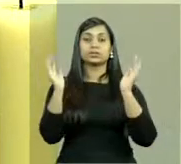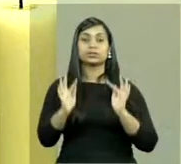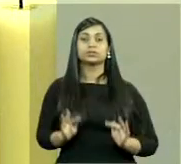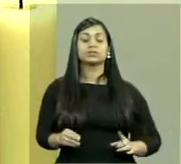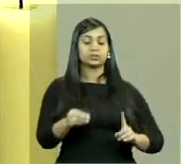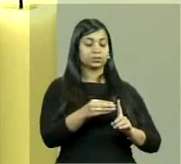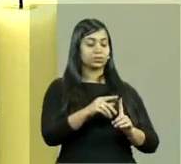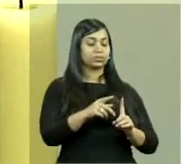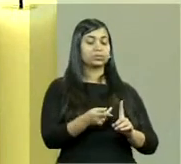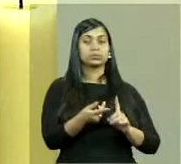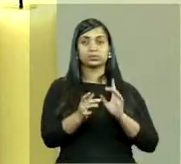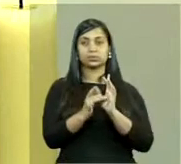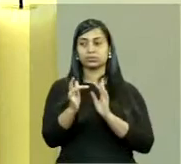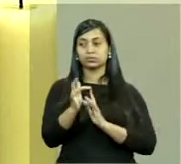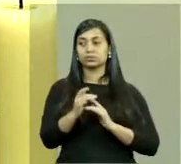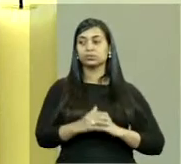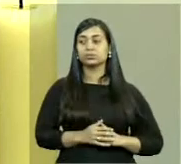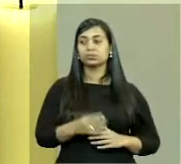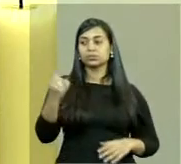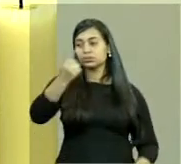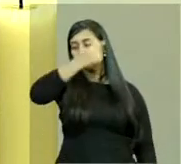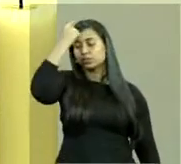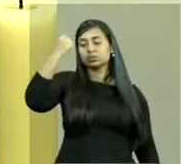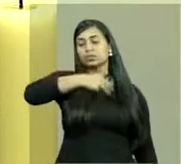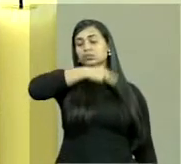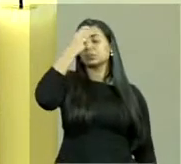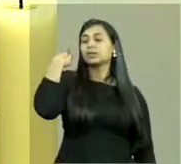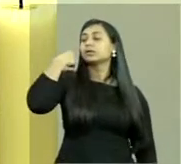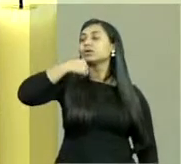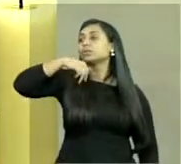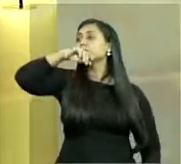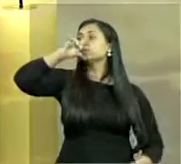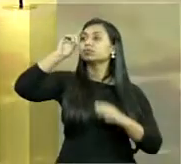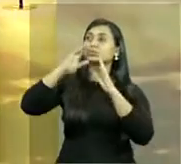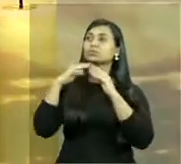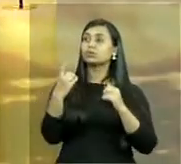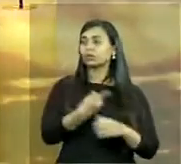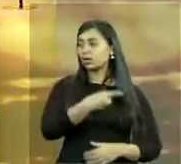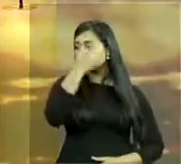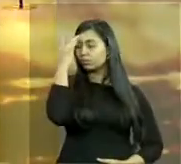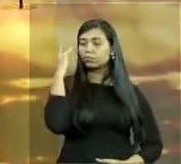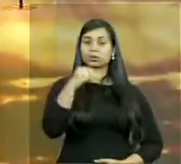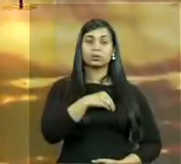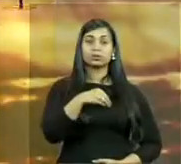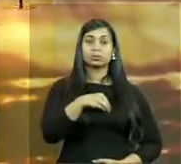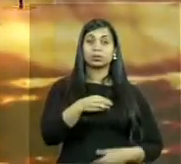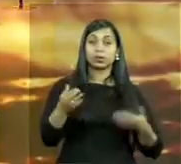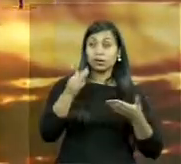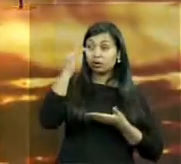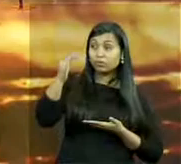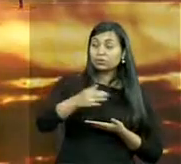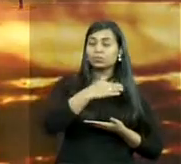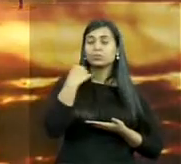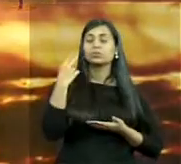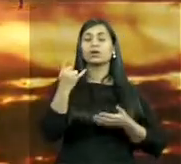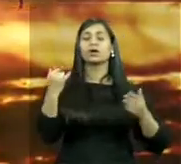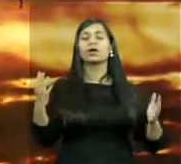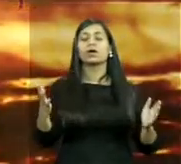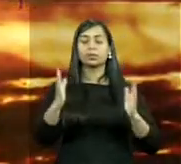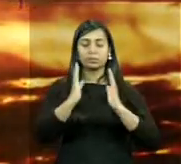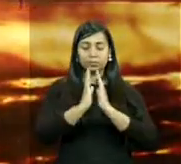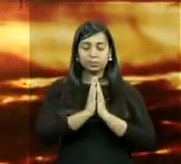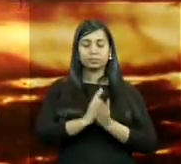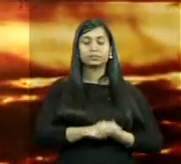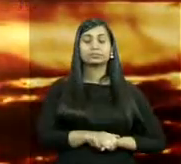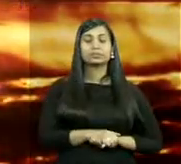as mulheres, e bendito é o fruto do vosso ventre, Jesus. Santa Maria, Mãe de Deus, rogai por nós, pecadores, agora e